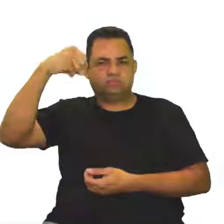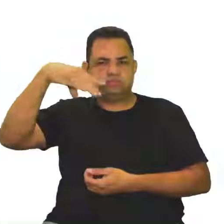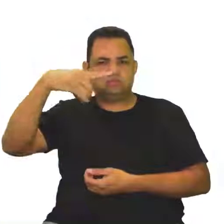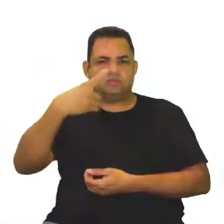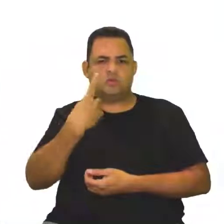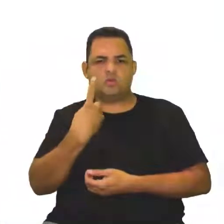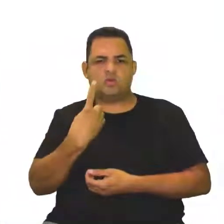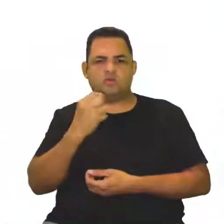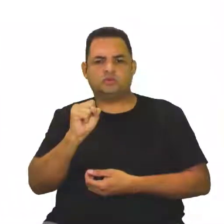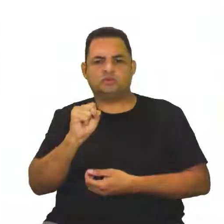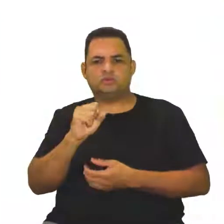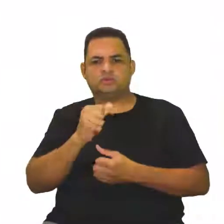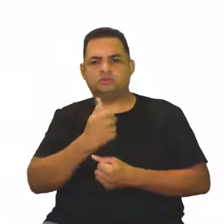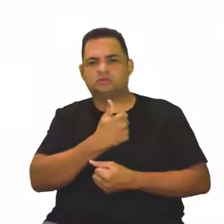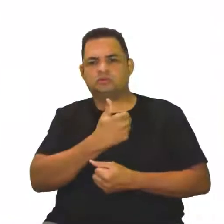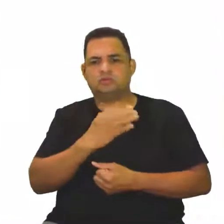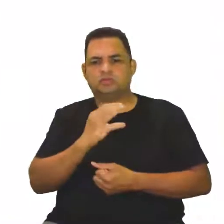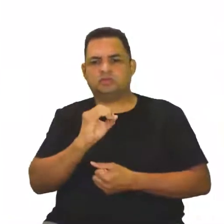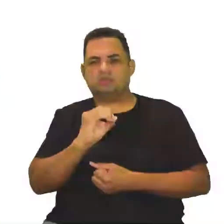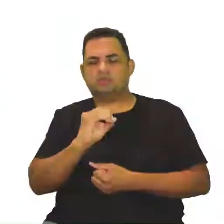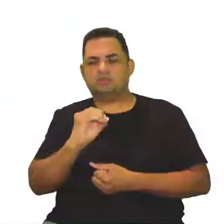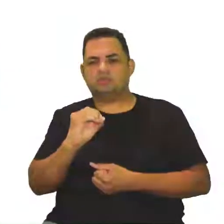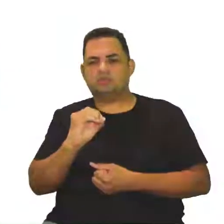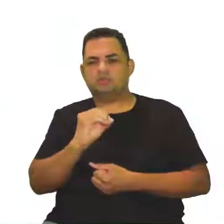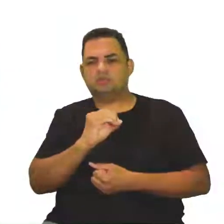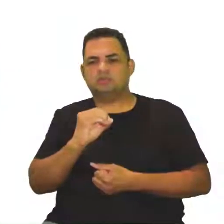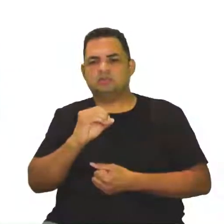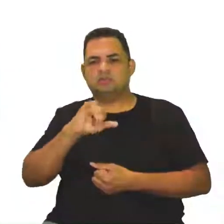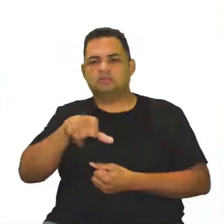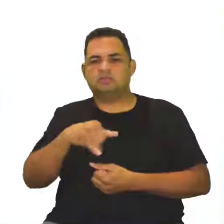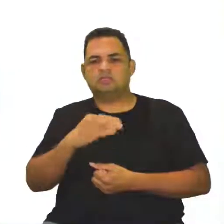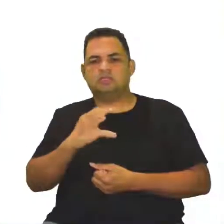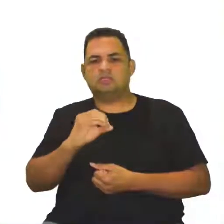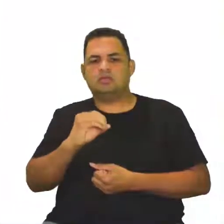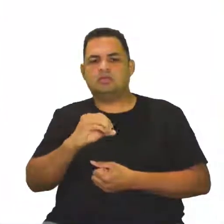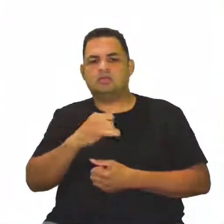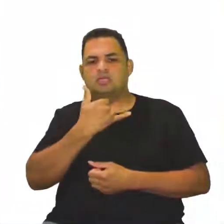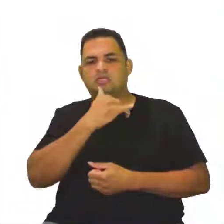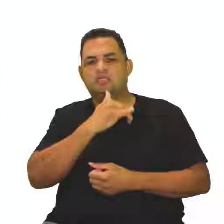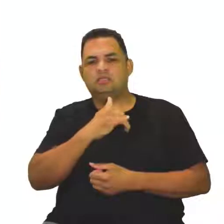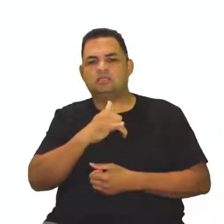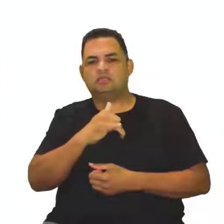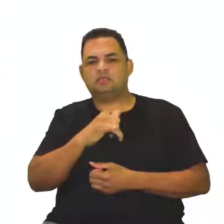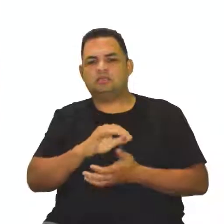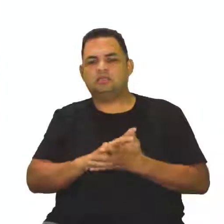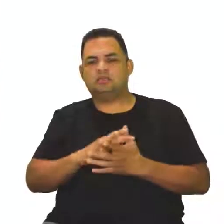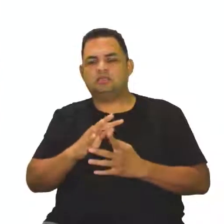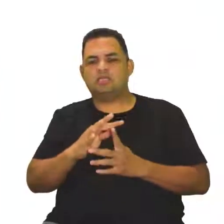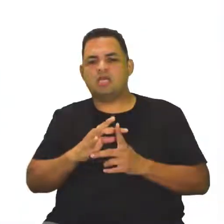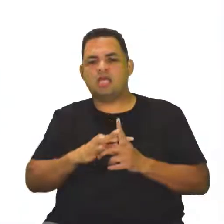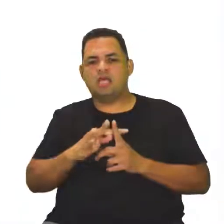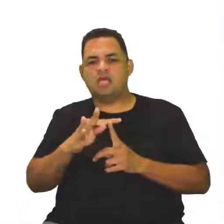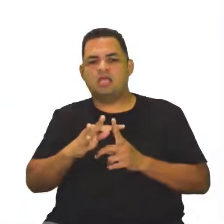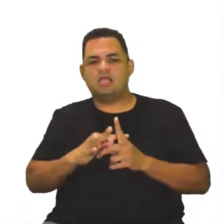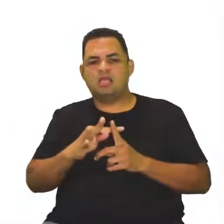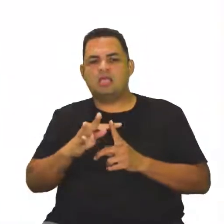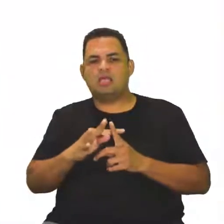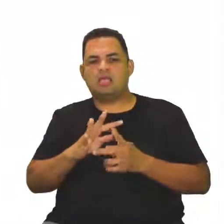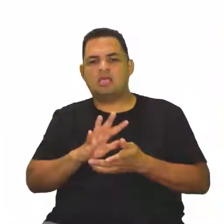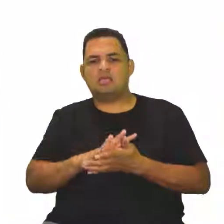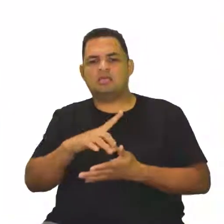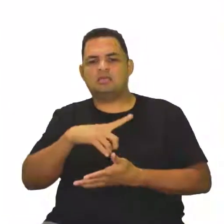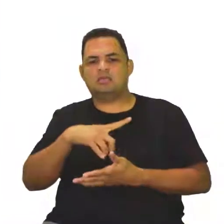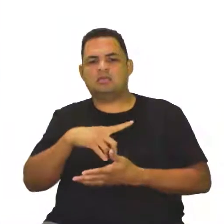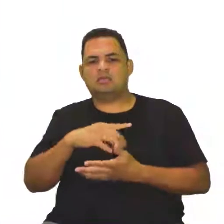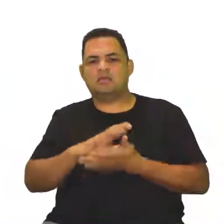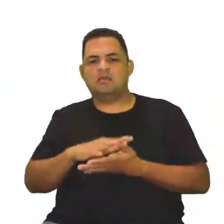segundo transforma 100 joules de energia elétrica em energia térmica e luminosa, terá uma